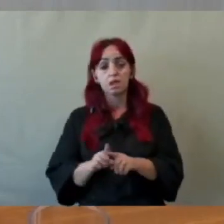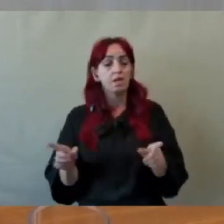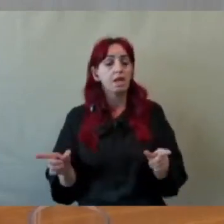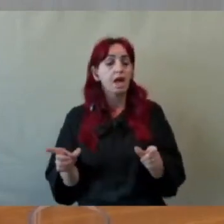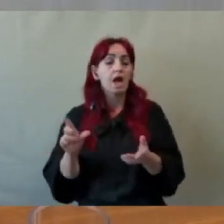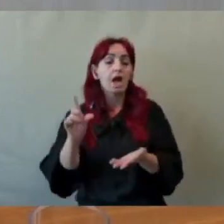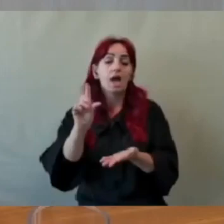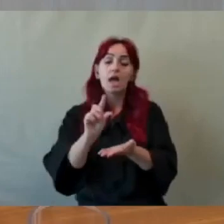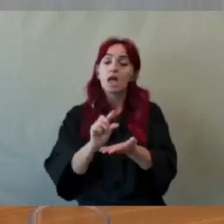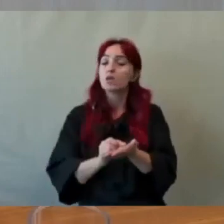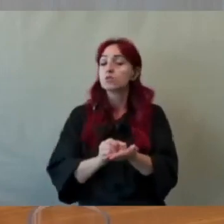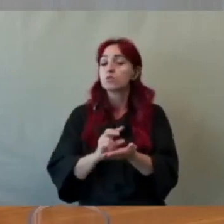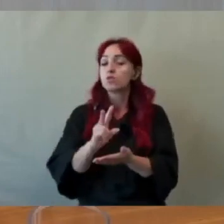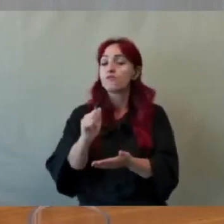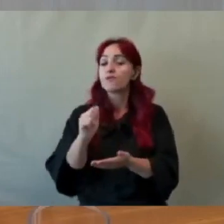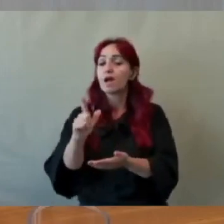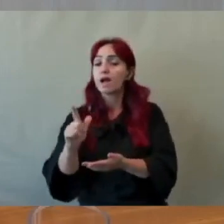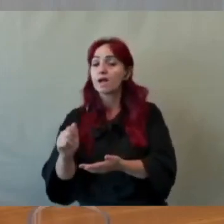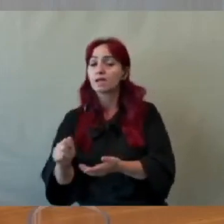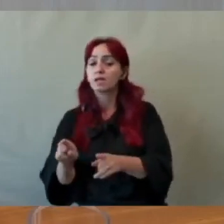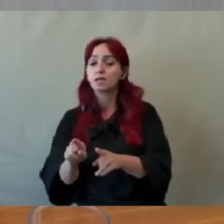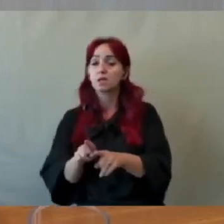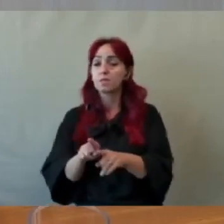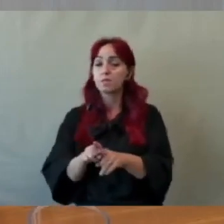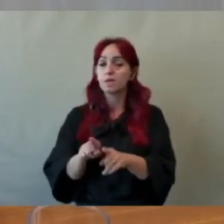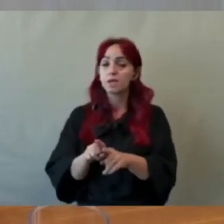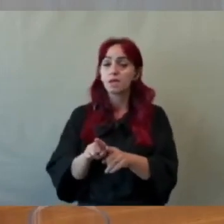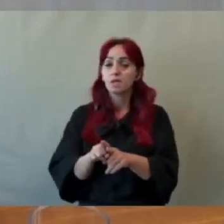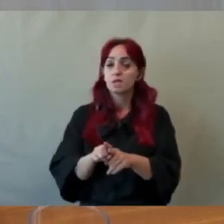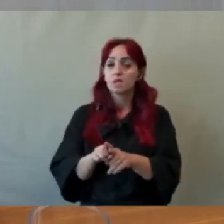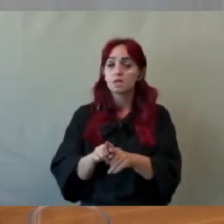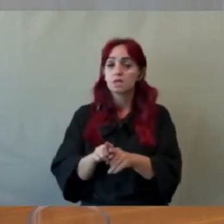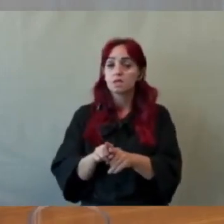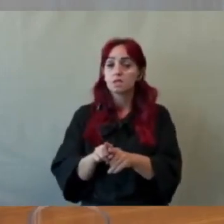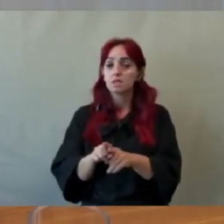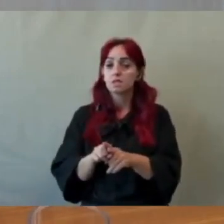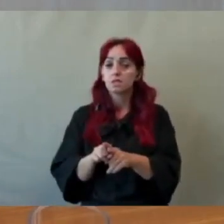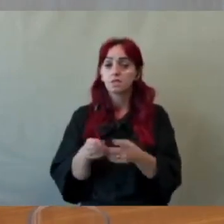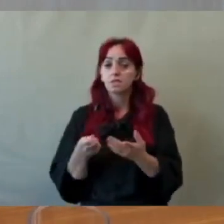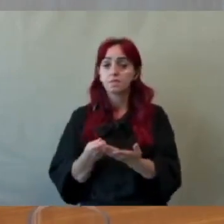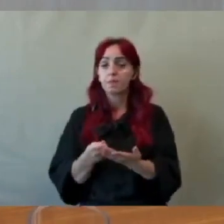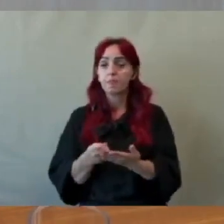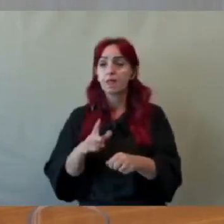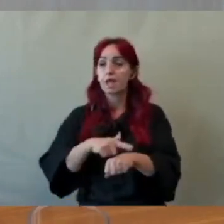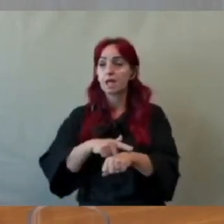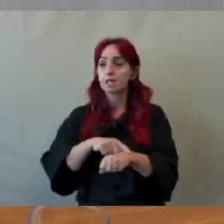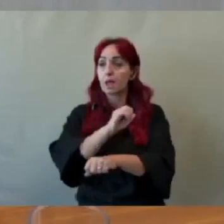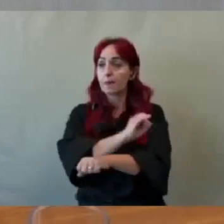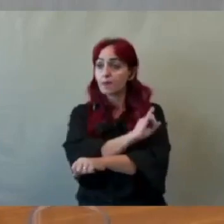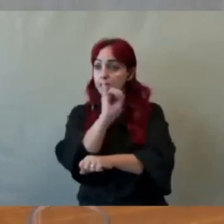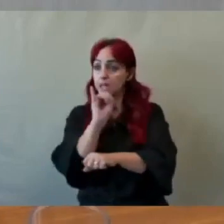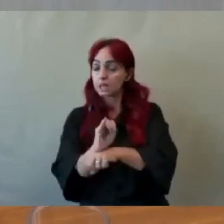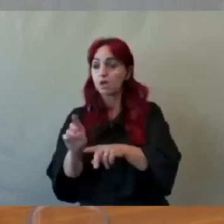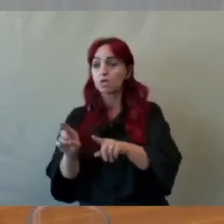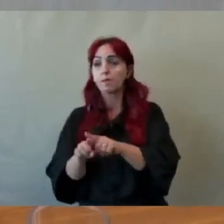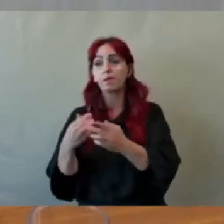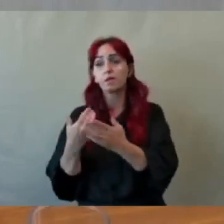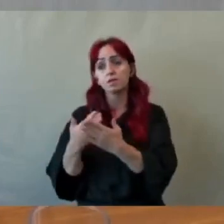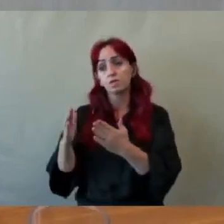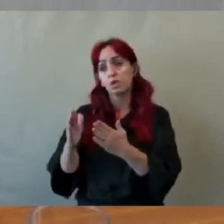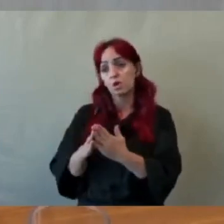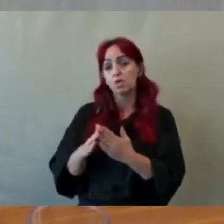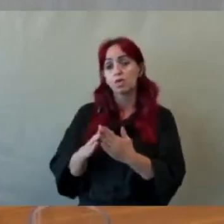de vagas, né, de vagas em tempo integral, né, na rede própria,